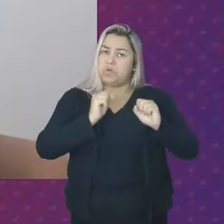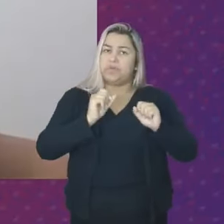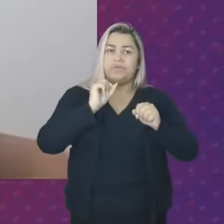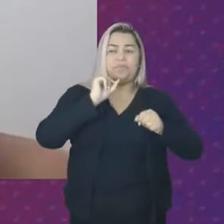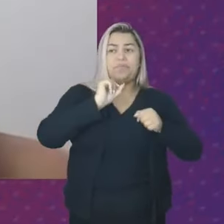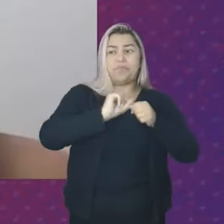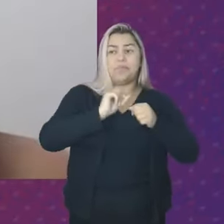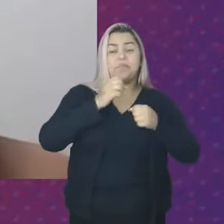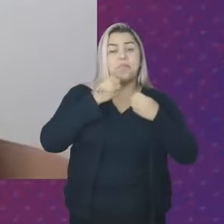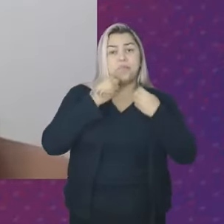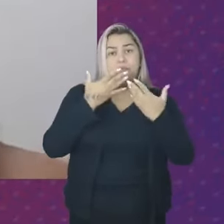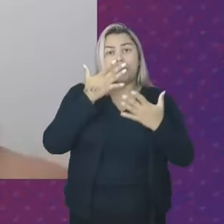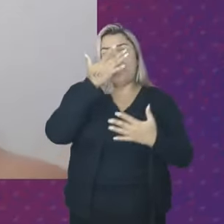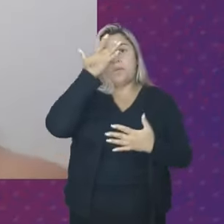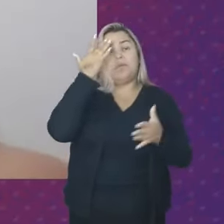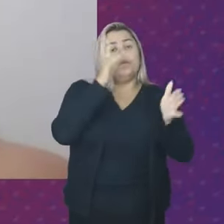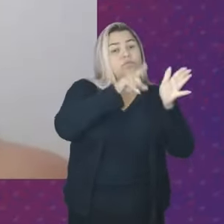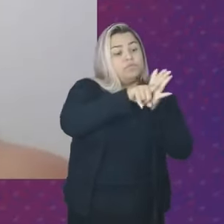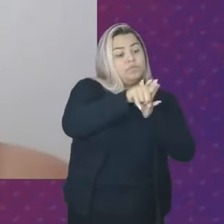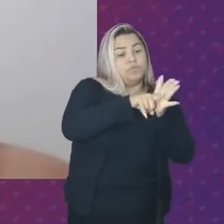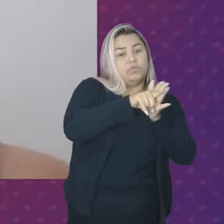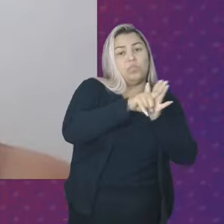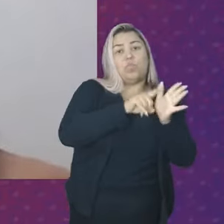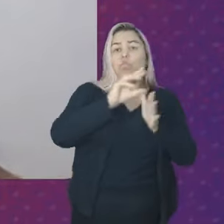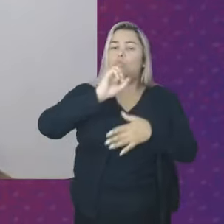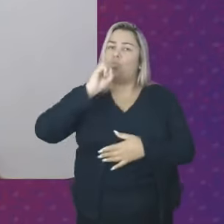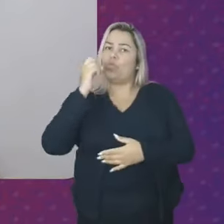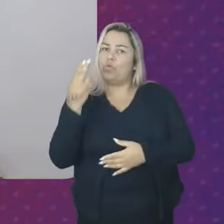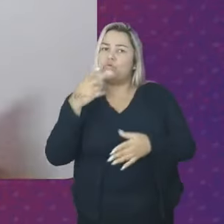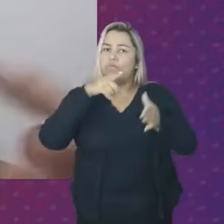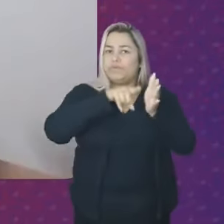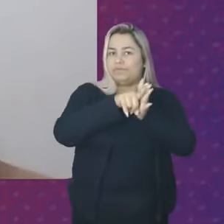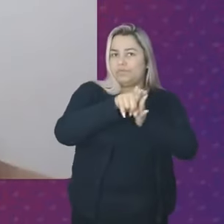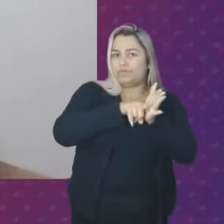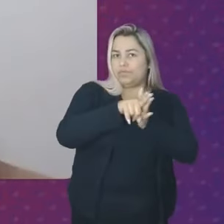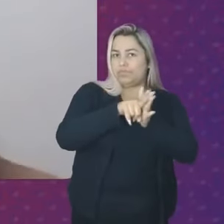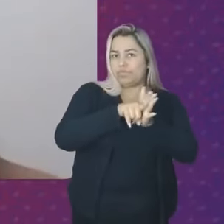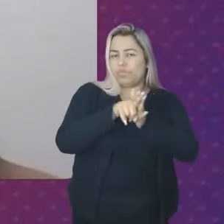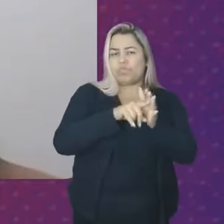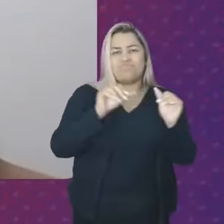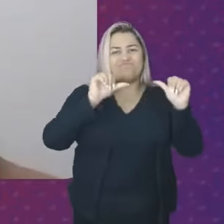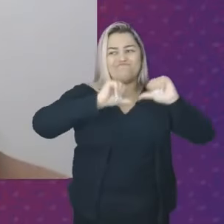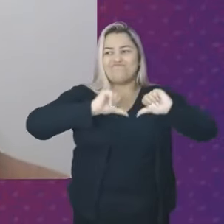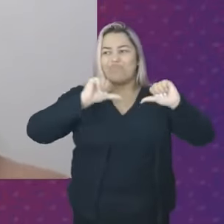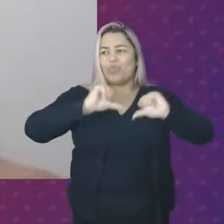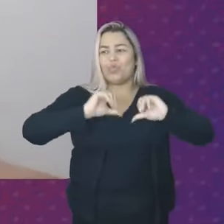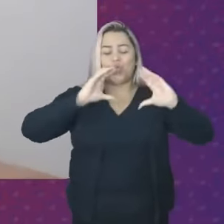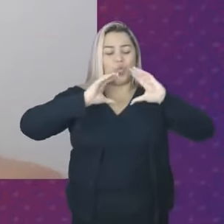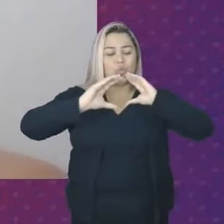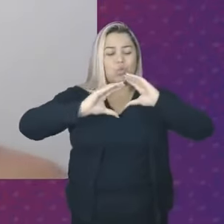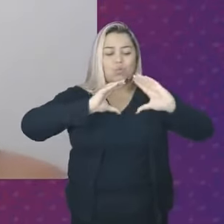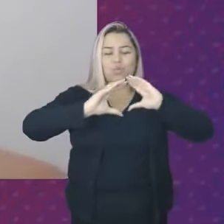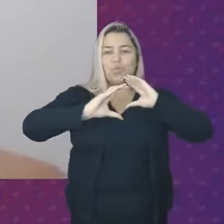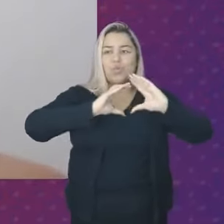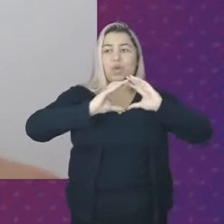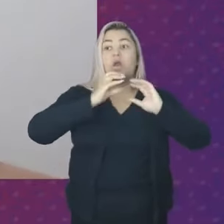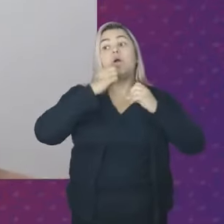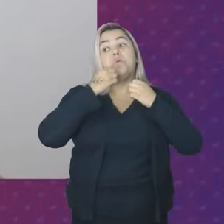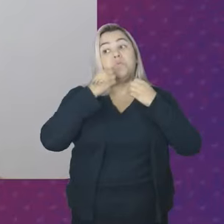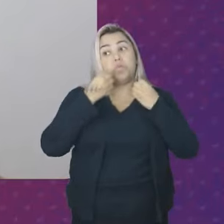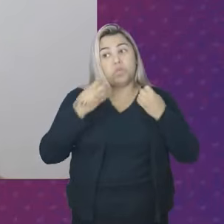uma pessoa boa de planejamento, às vezes é alguém bom em pesquisa, às vezes é alguém muito bom em comunicação, outra pessoa é